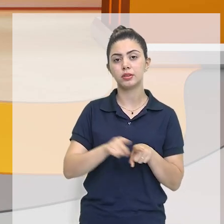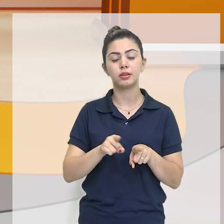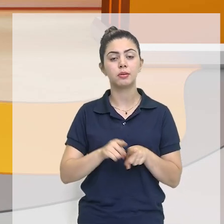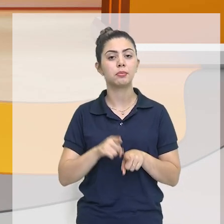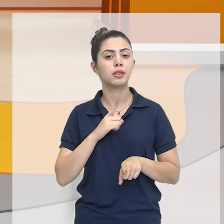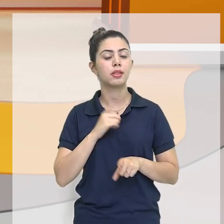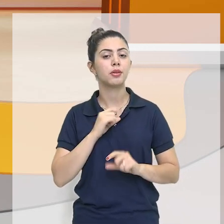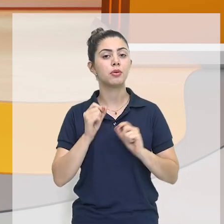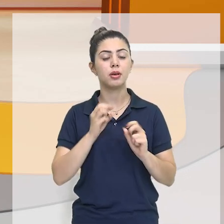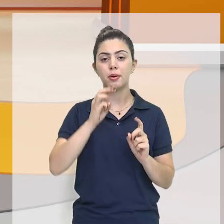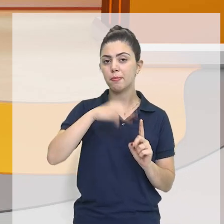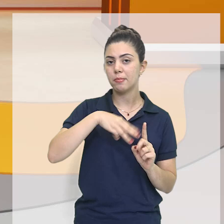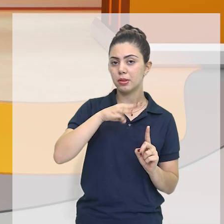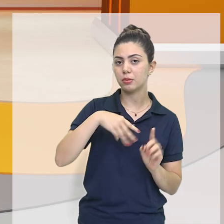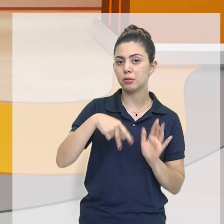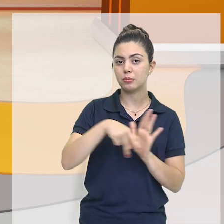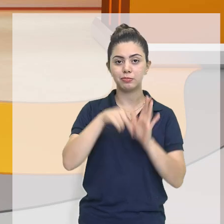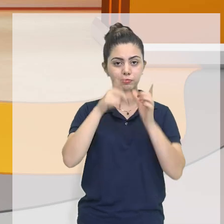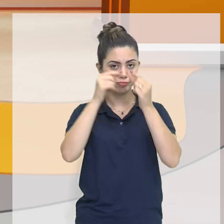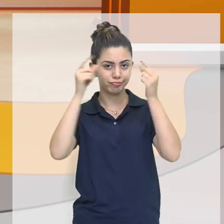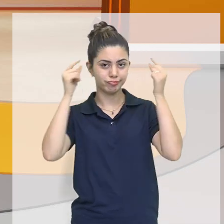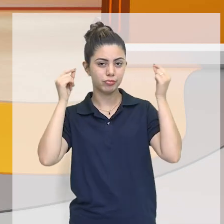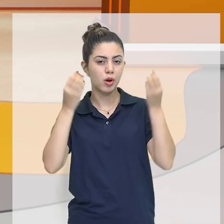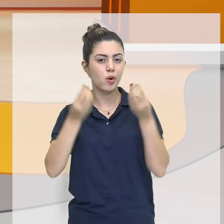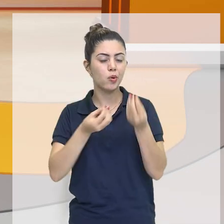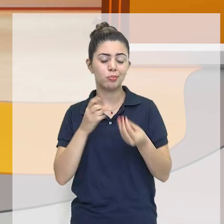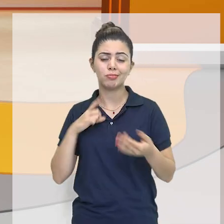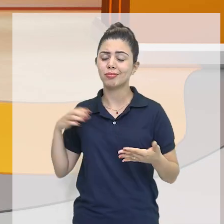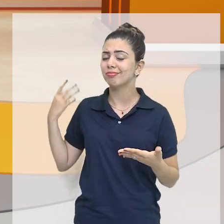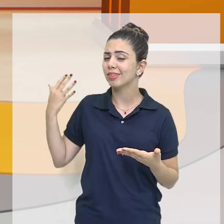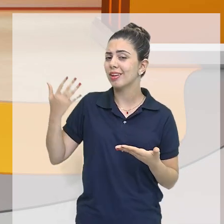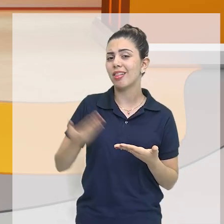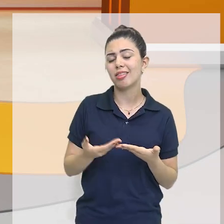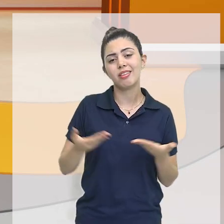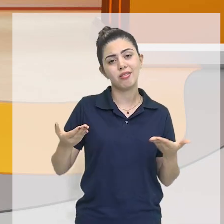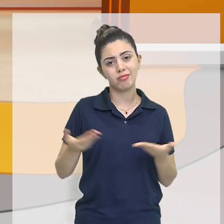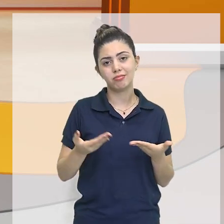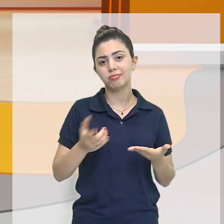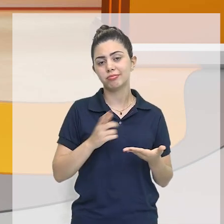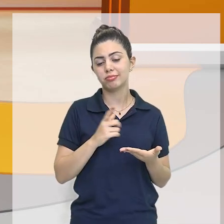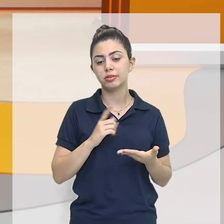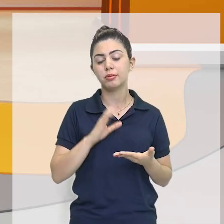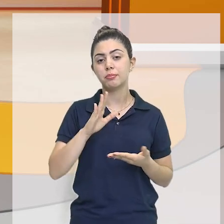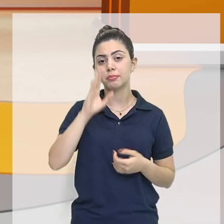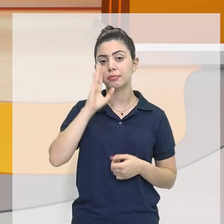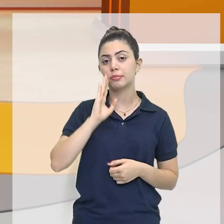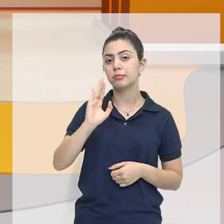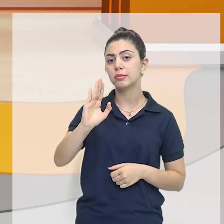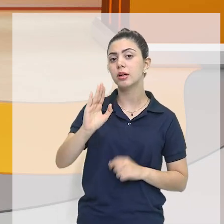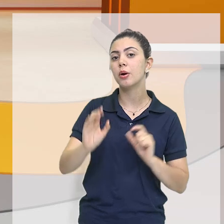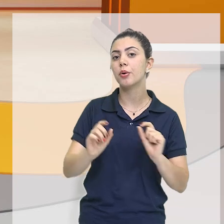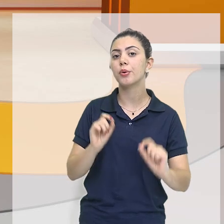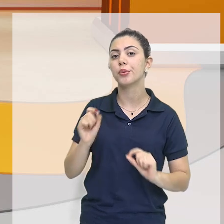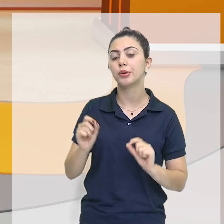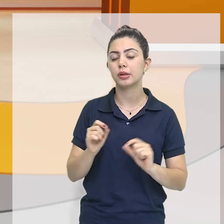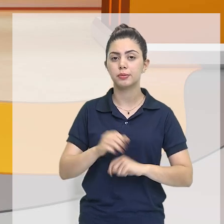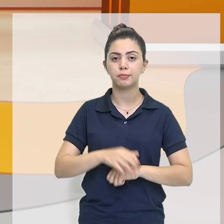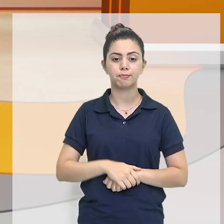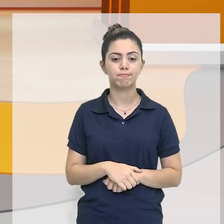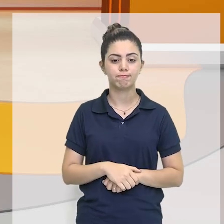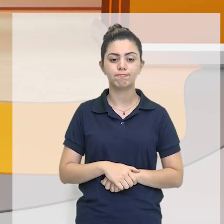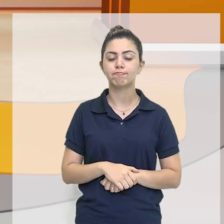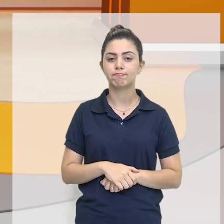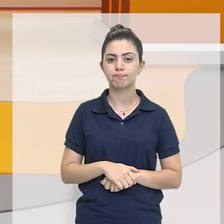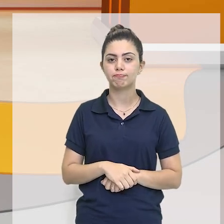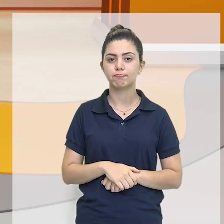mitológico grego perpetua-se aos dias atuais, principalmente, né, quando nos